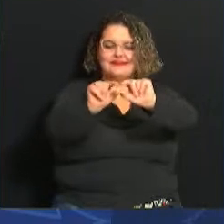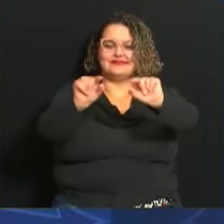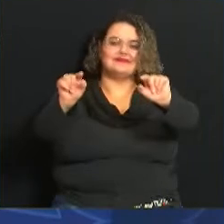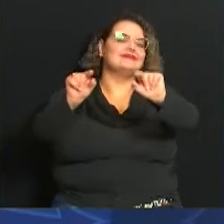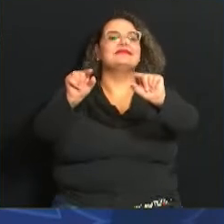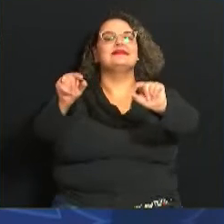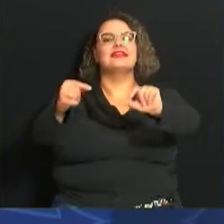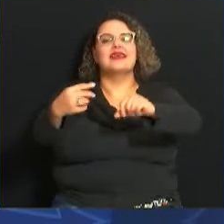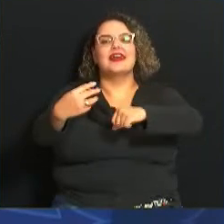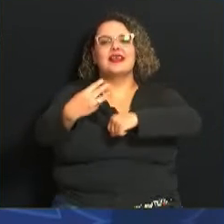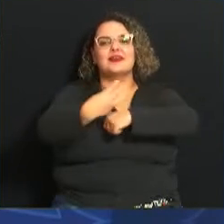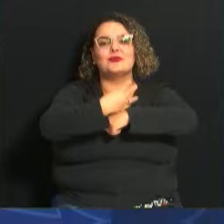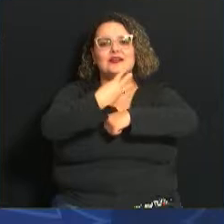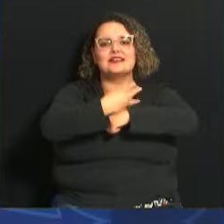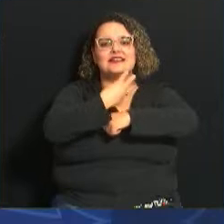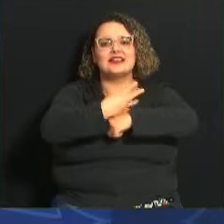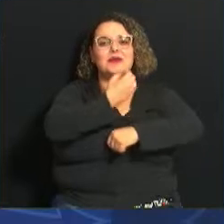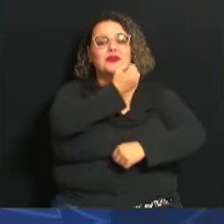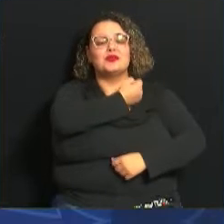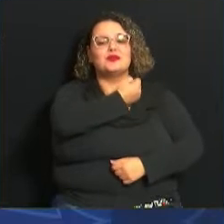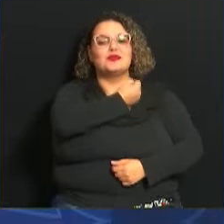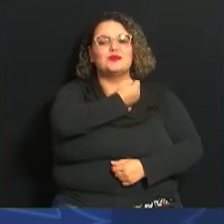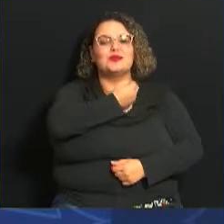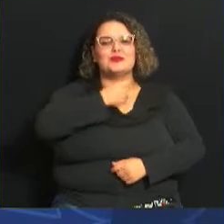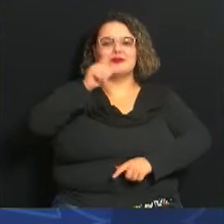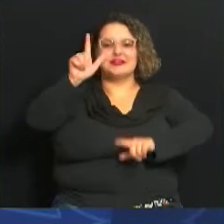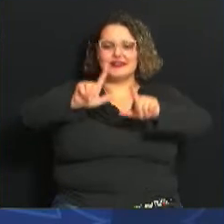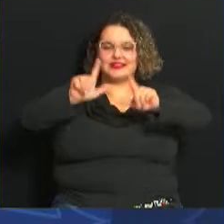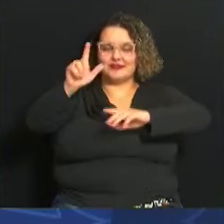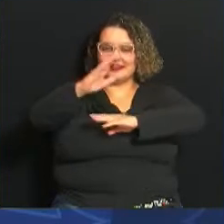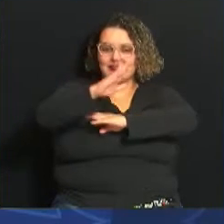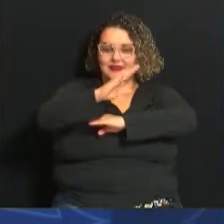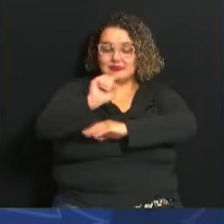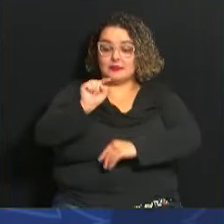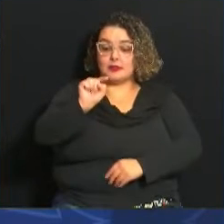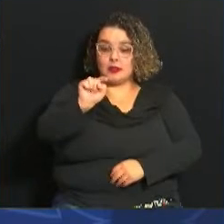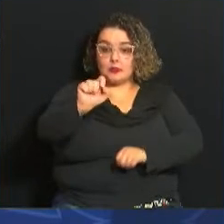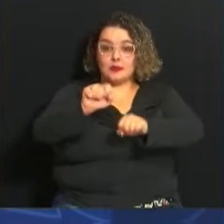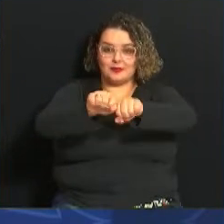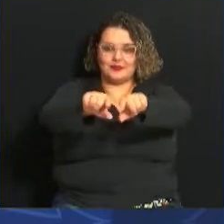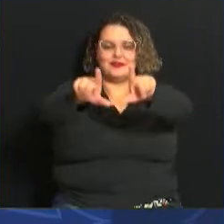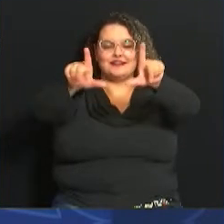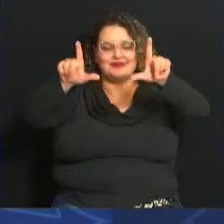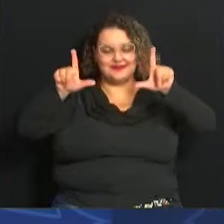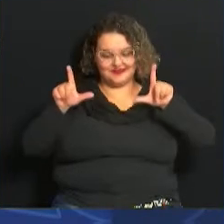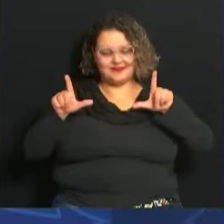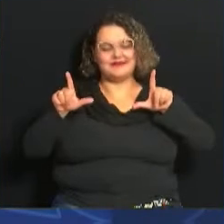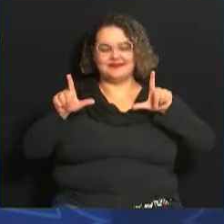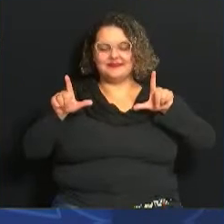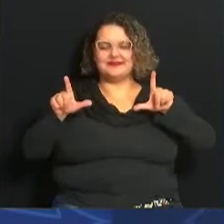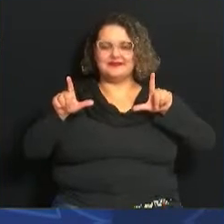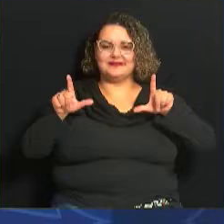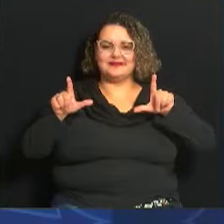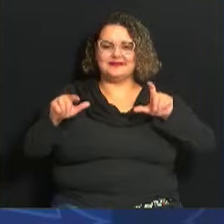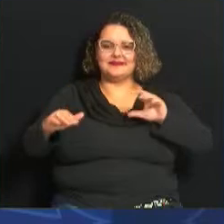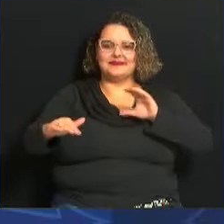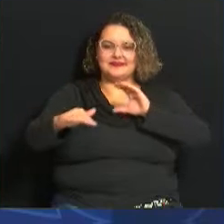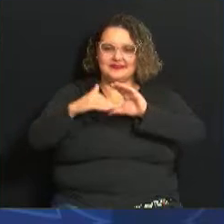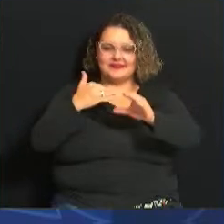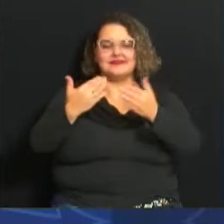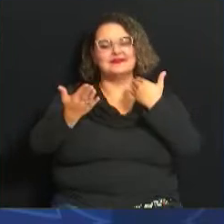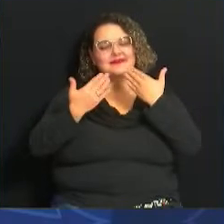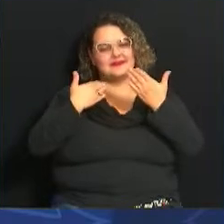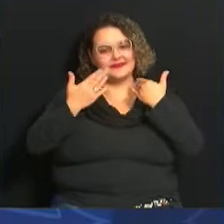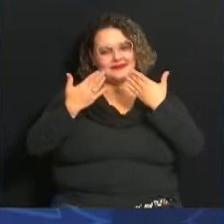Code. E aí já vai aparecer na tela do seu celular o WhatsApp da TV Câmara Campinas. Você aperta e a gente conversa